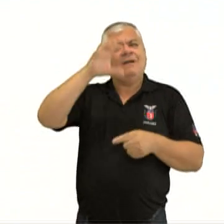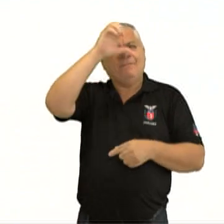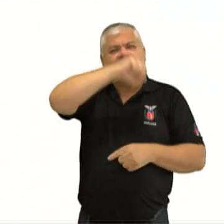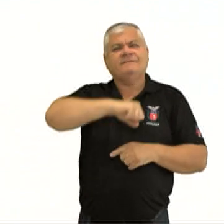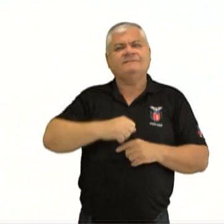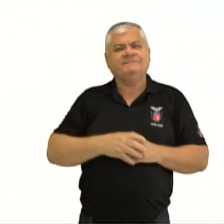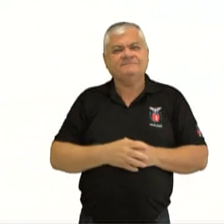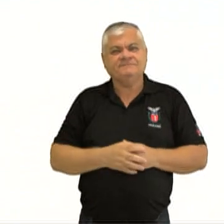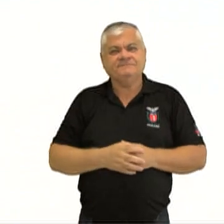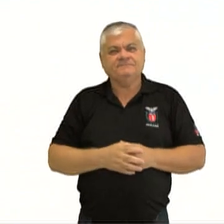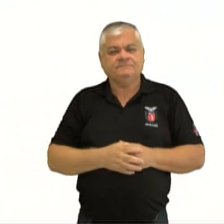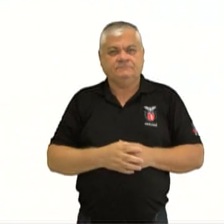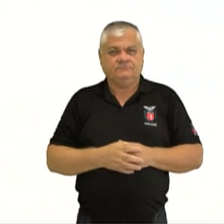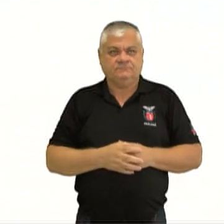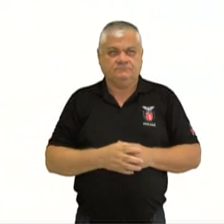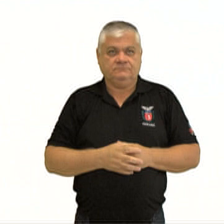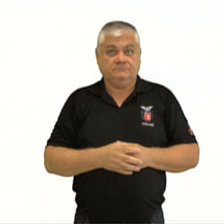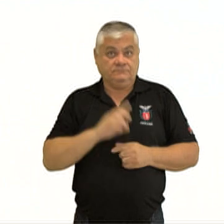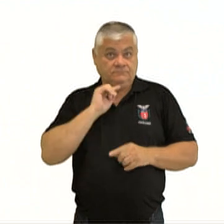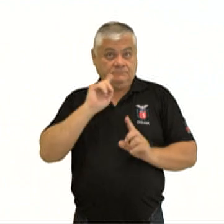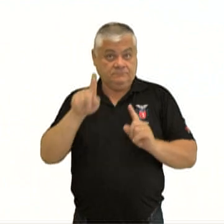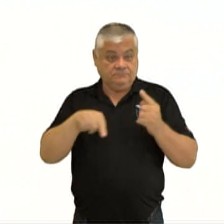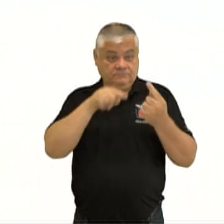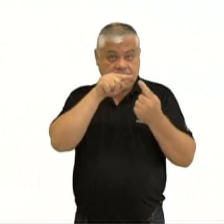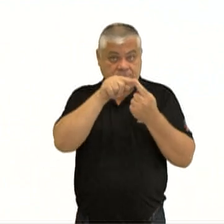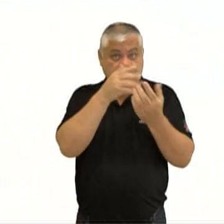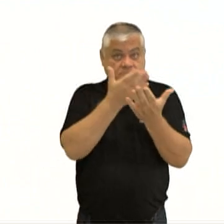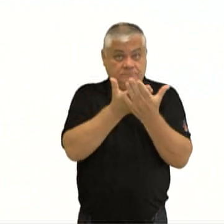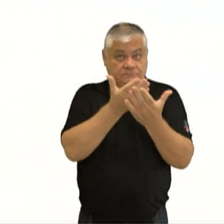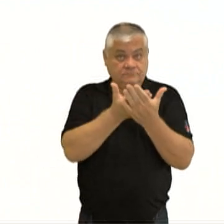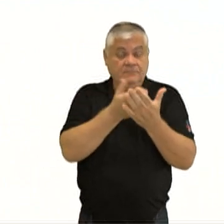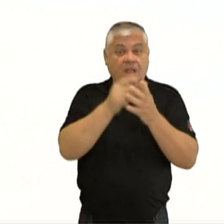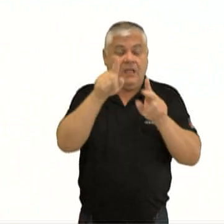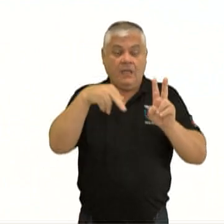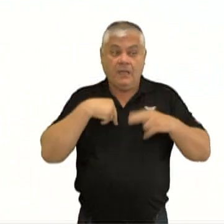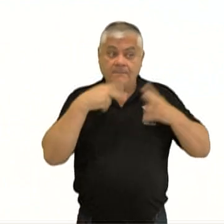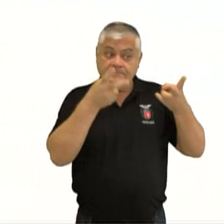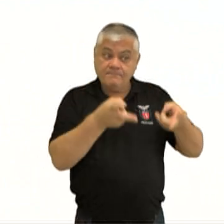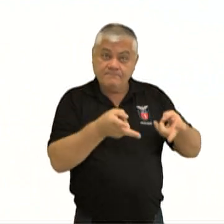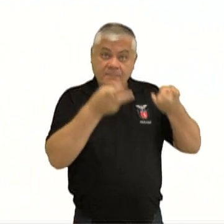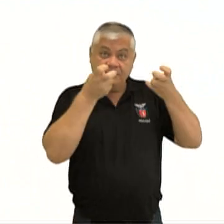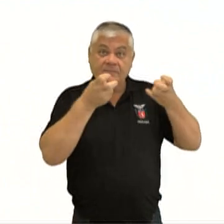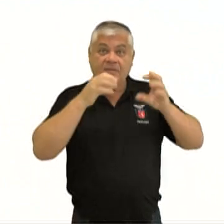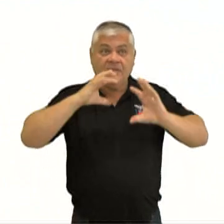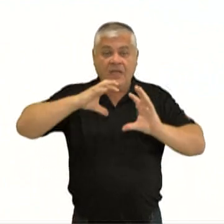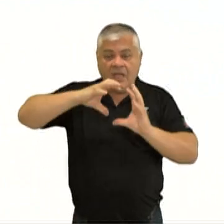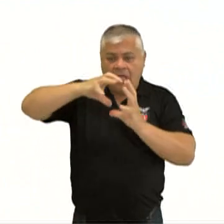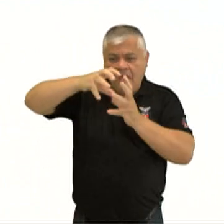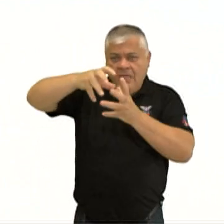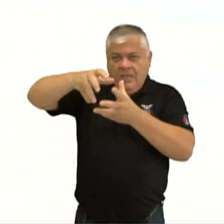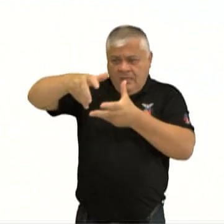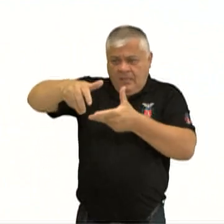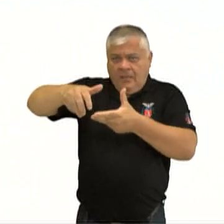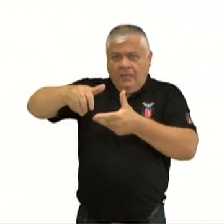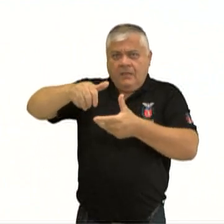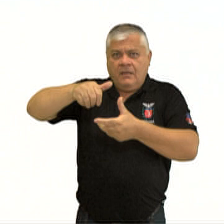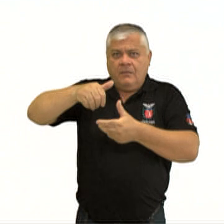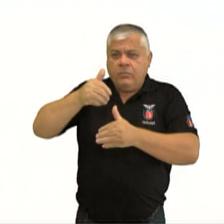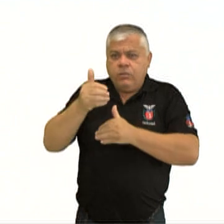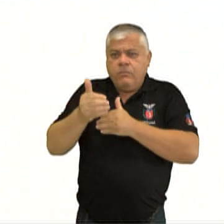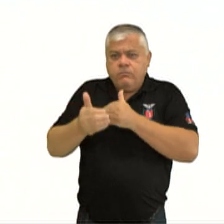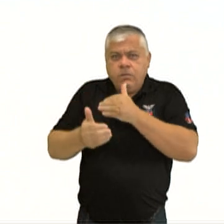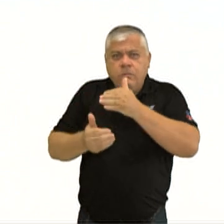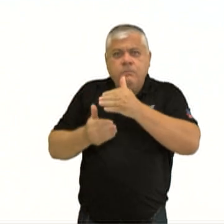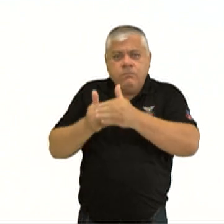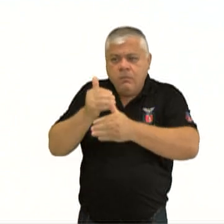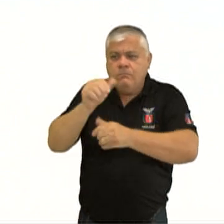vamos perceber aqui que o objetivo da nossa aula é perceber que a Terra está em constante processo de